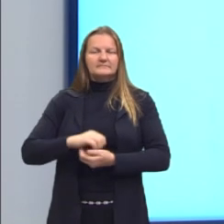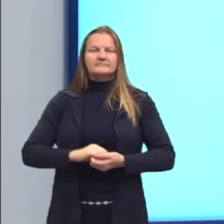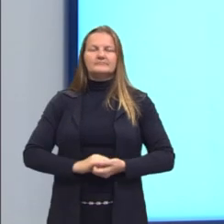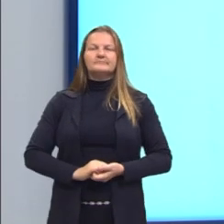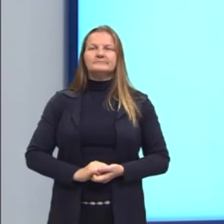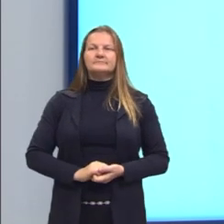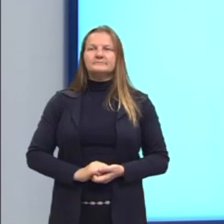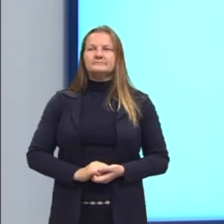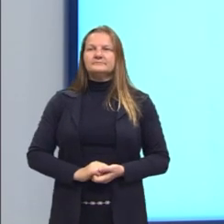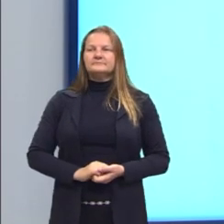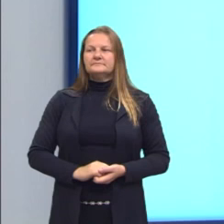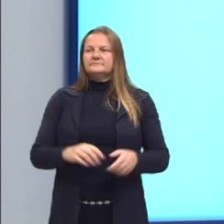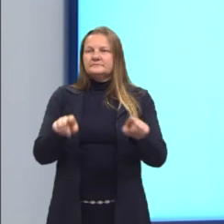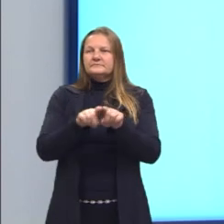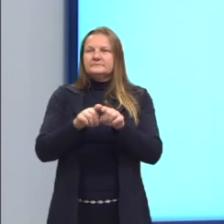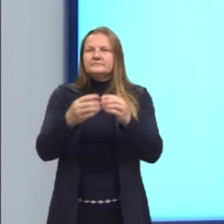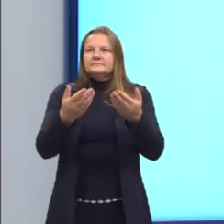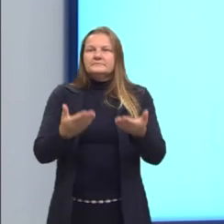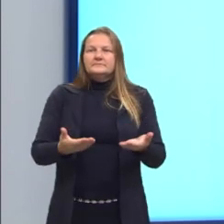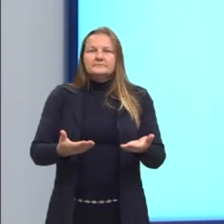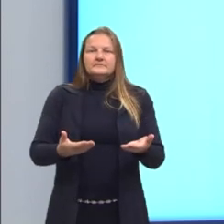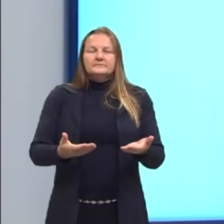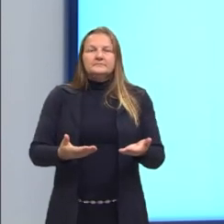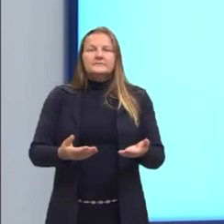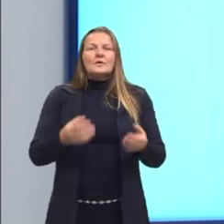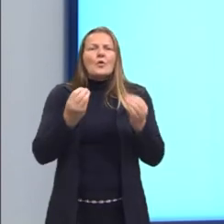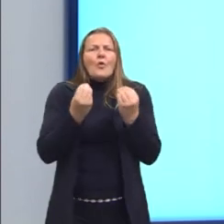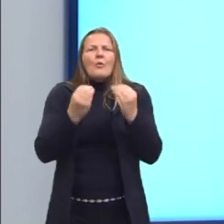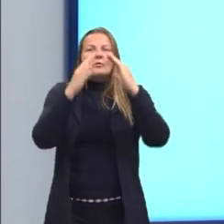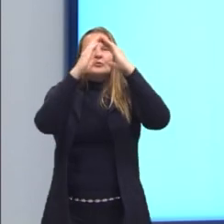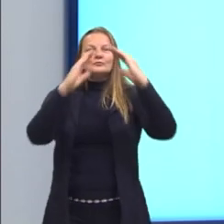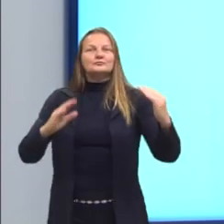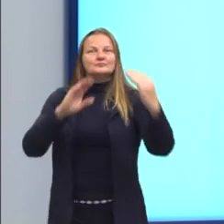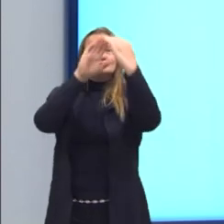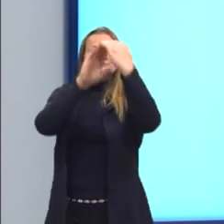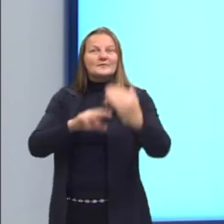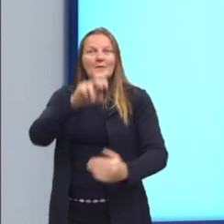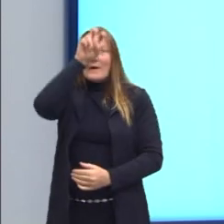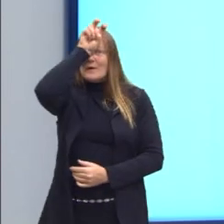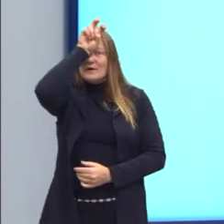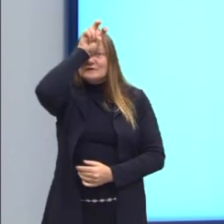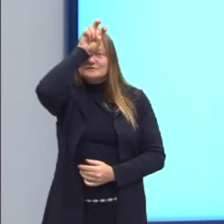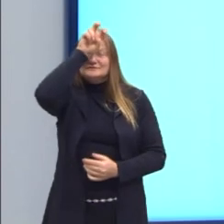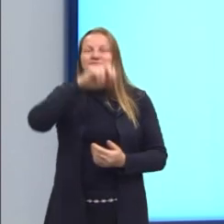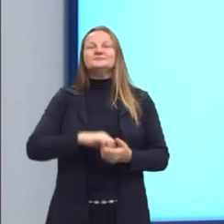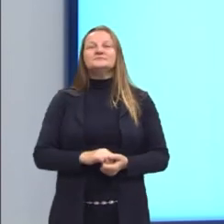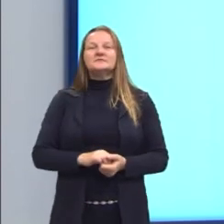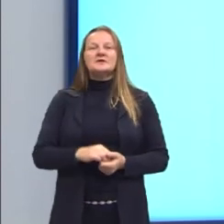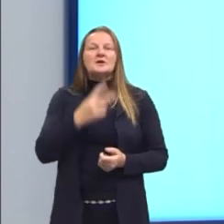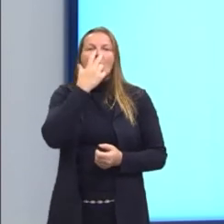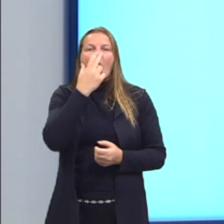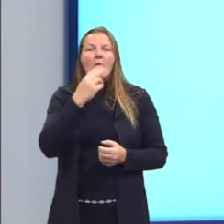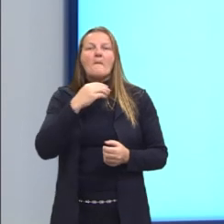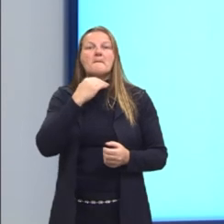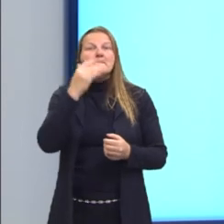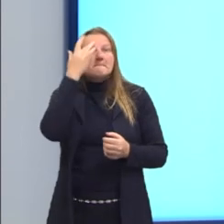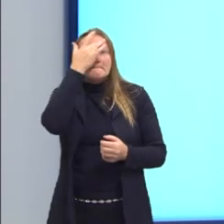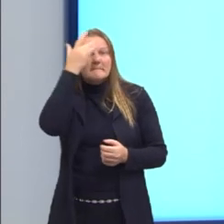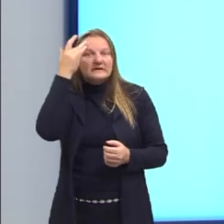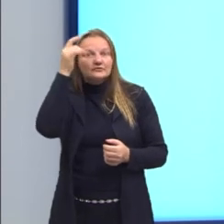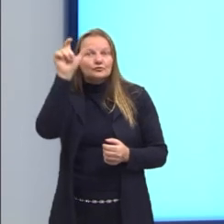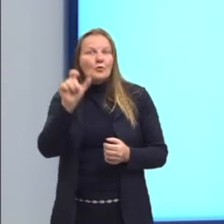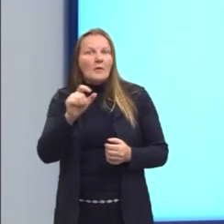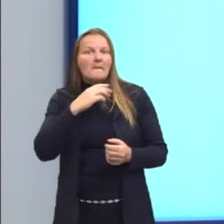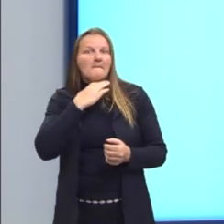e aqui nós vamos falar brevemente então das pirâmides do Egito elas são túmulos construídos em